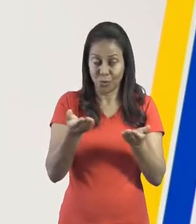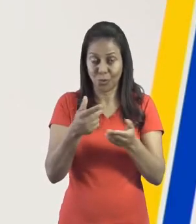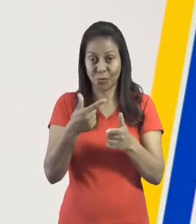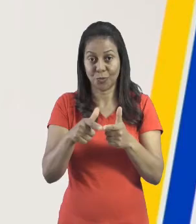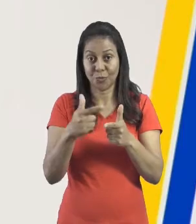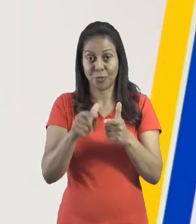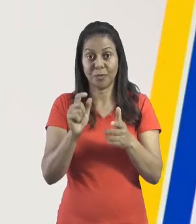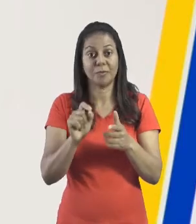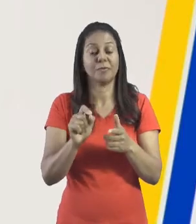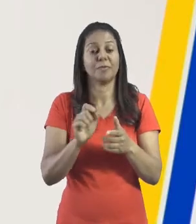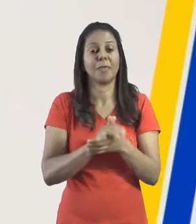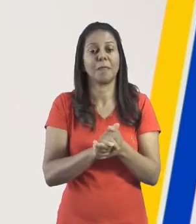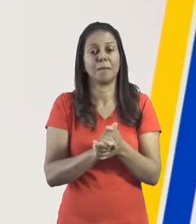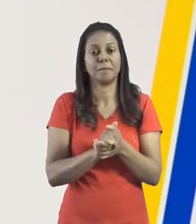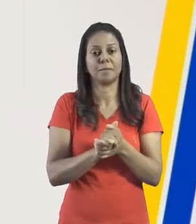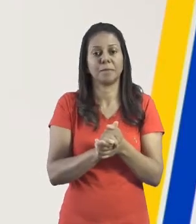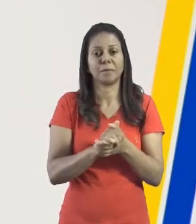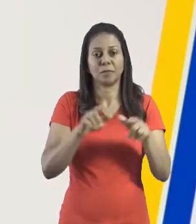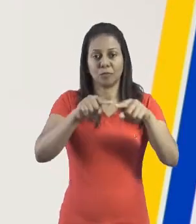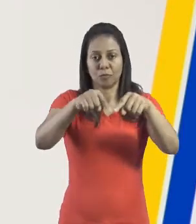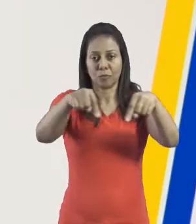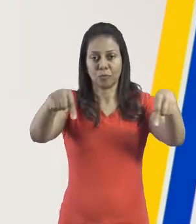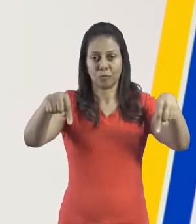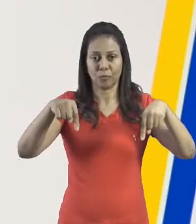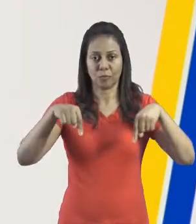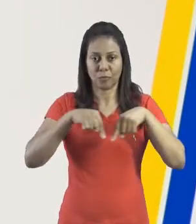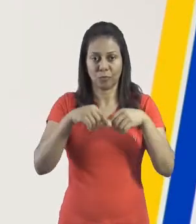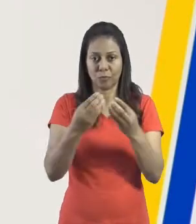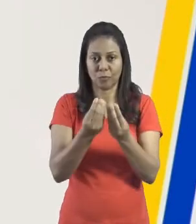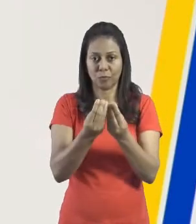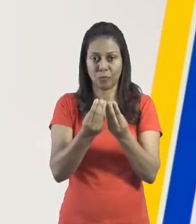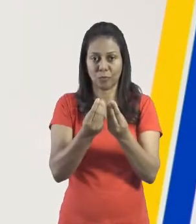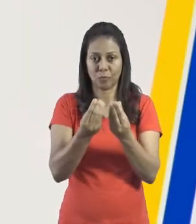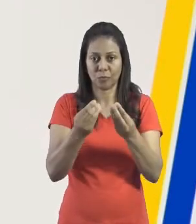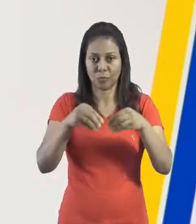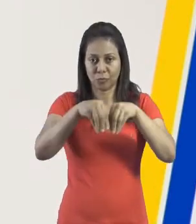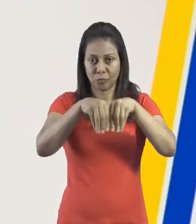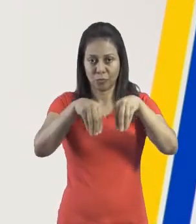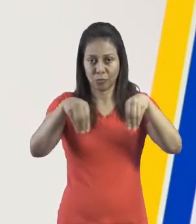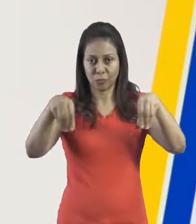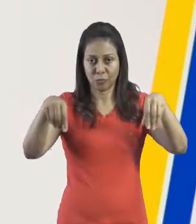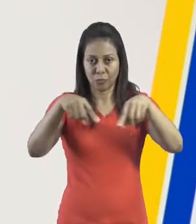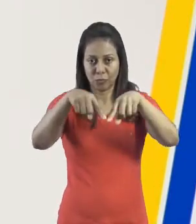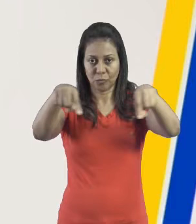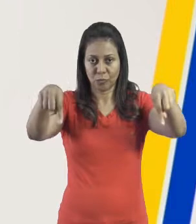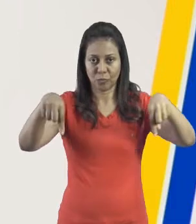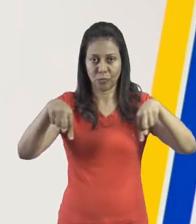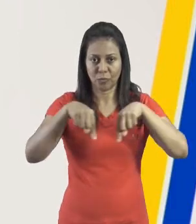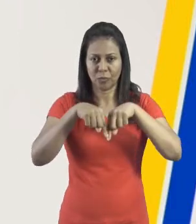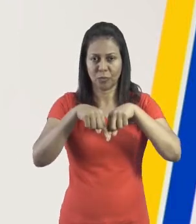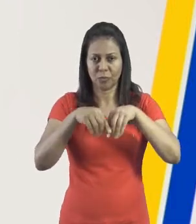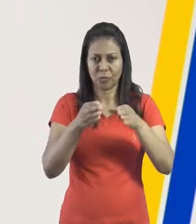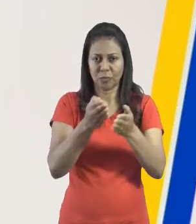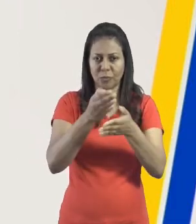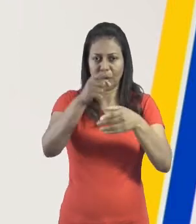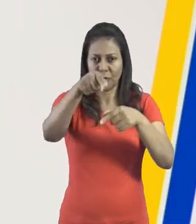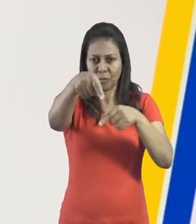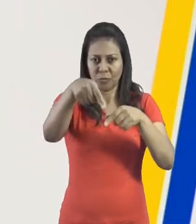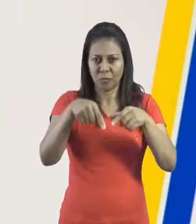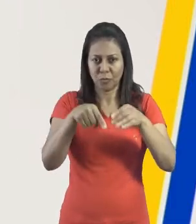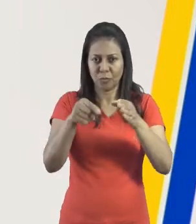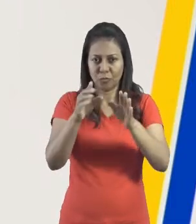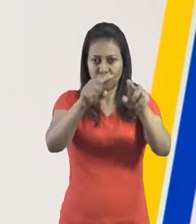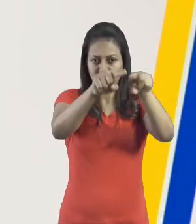Diz o seguinte: um terreno de forma retangular será dividido em dois terrenos quadrados